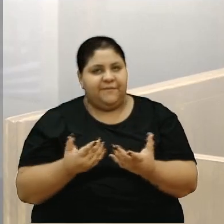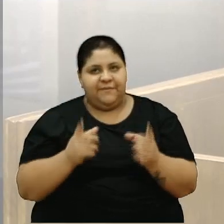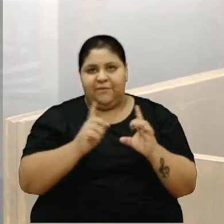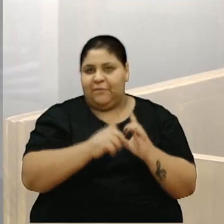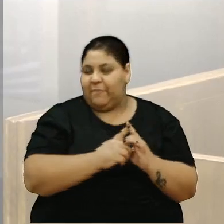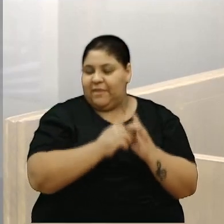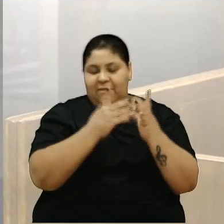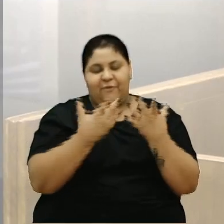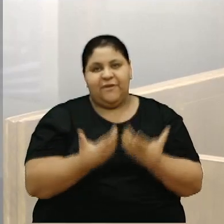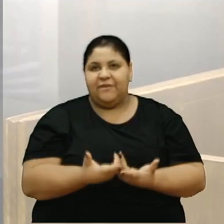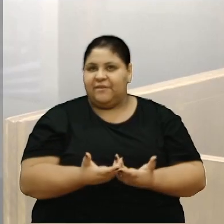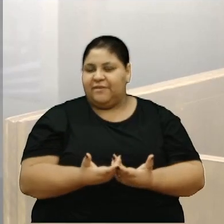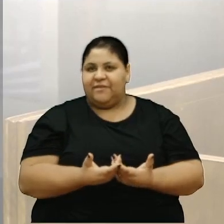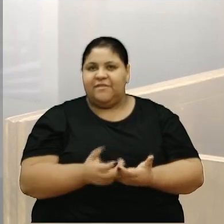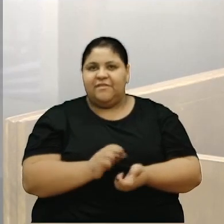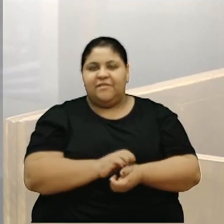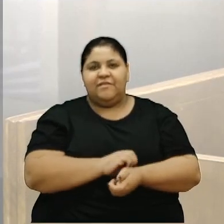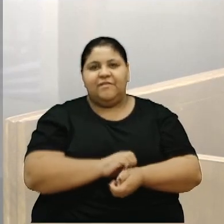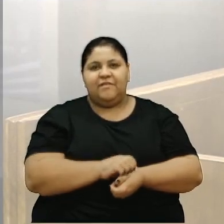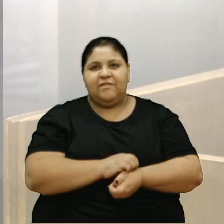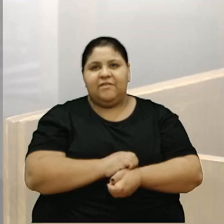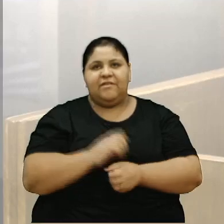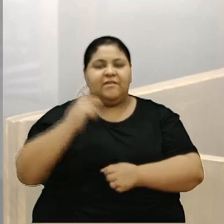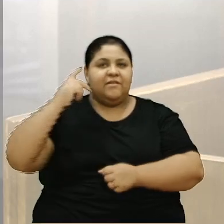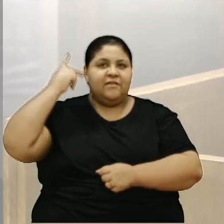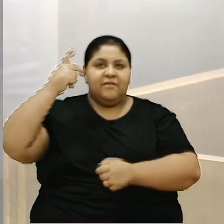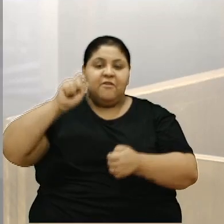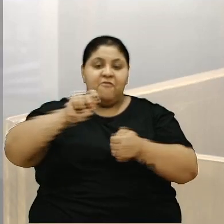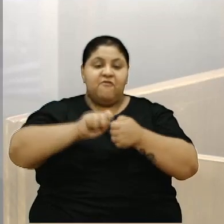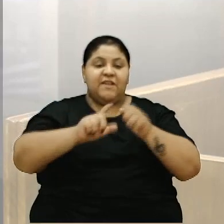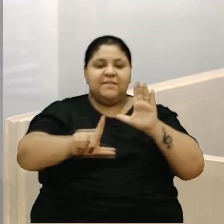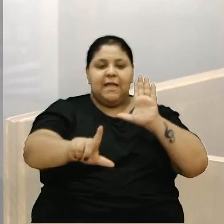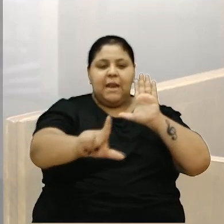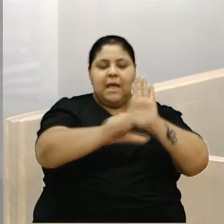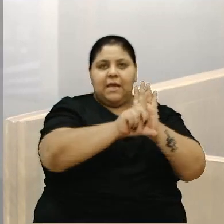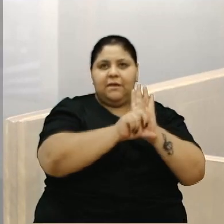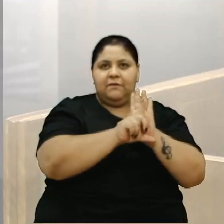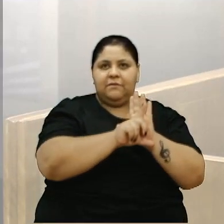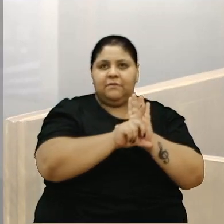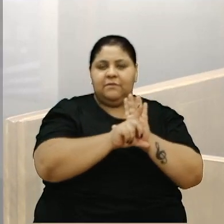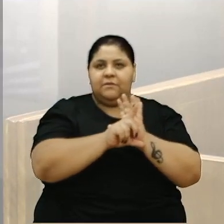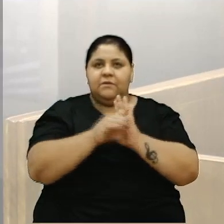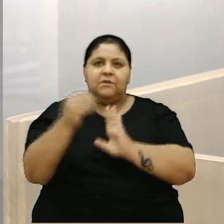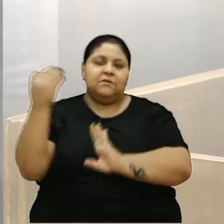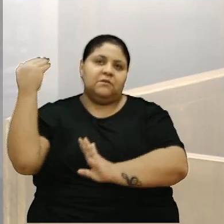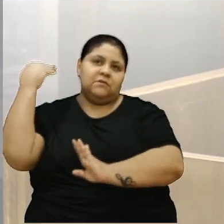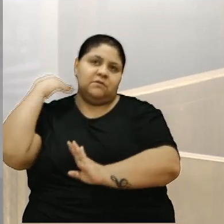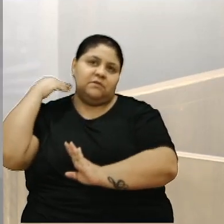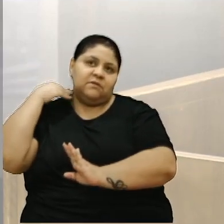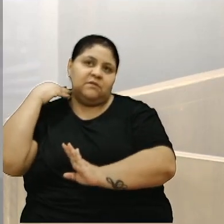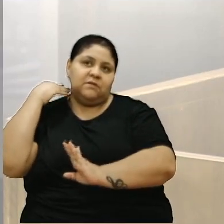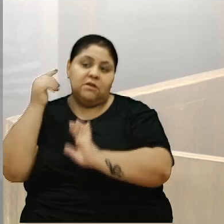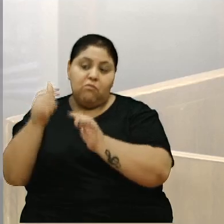democracia, o político faz a lei e o juiz a